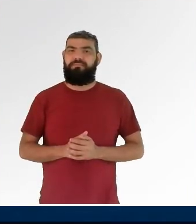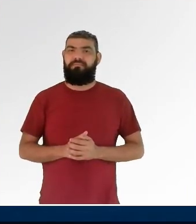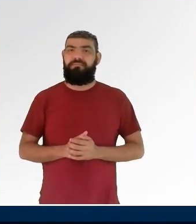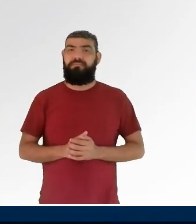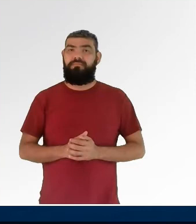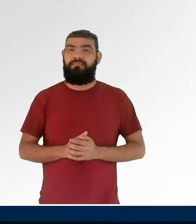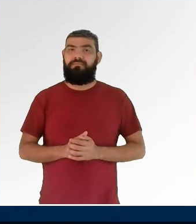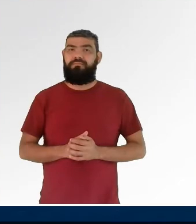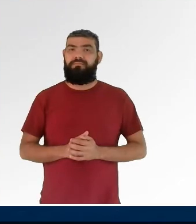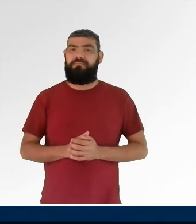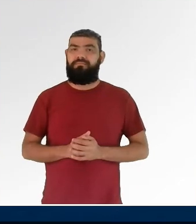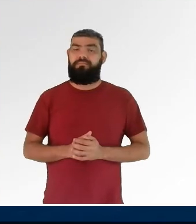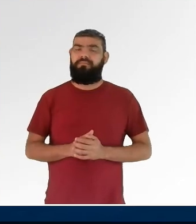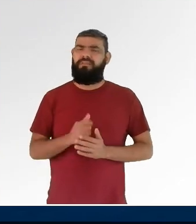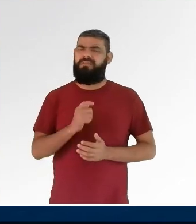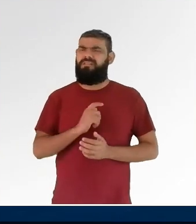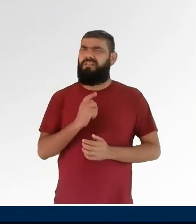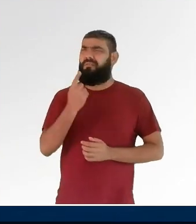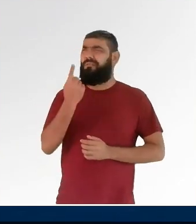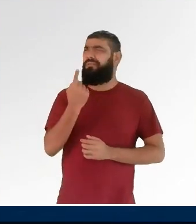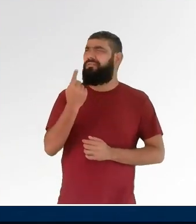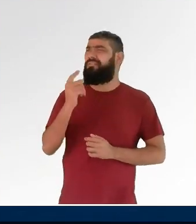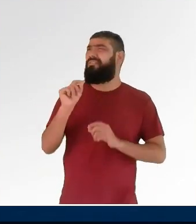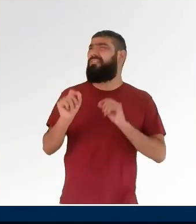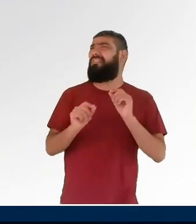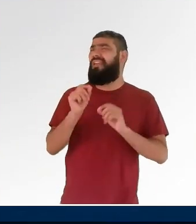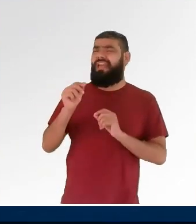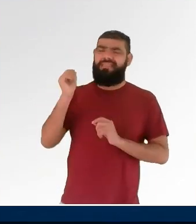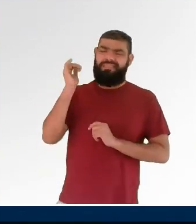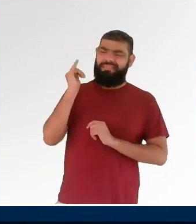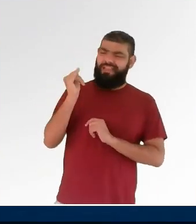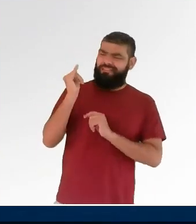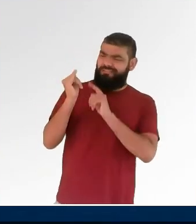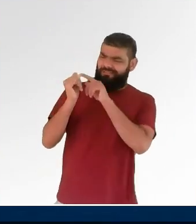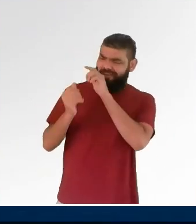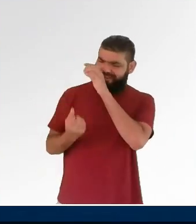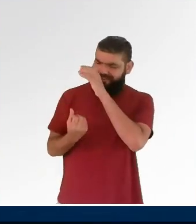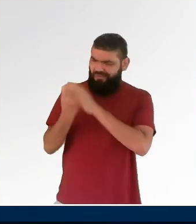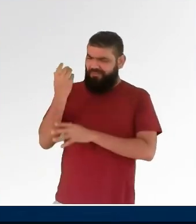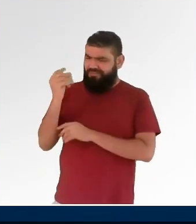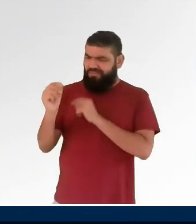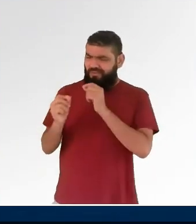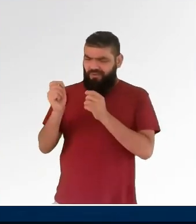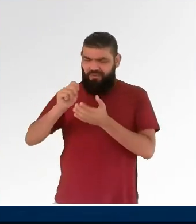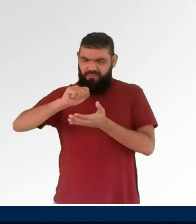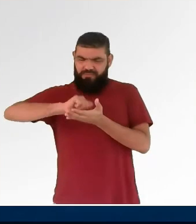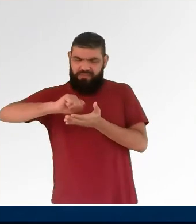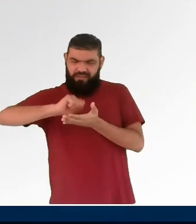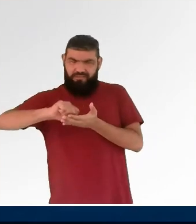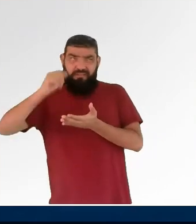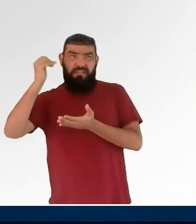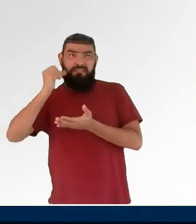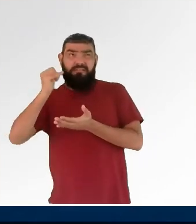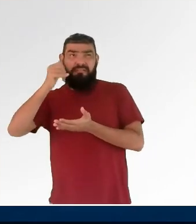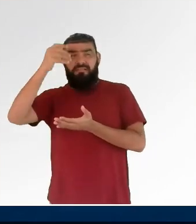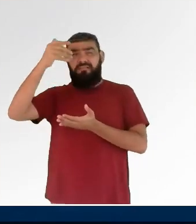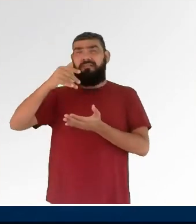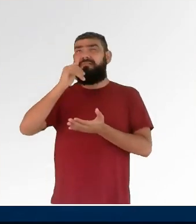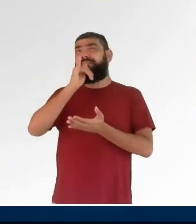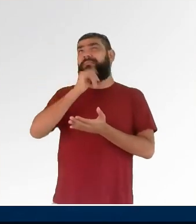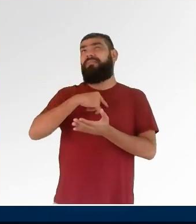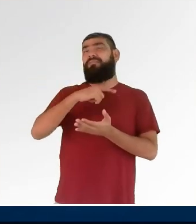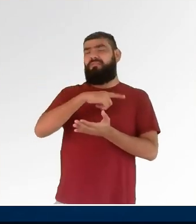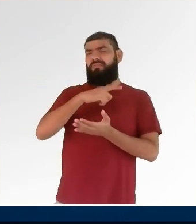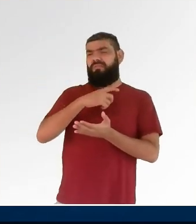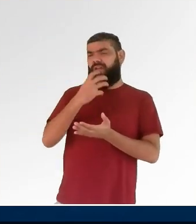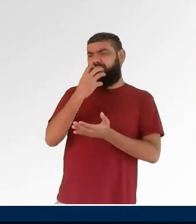O que é um fato gerador da narrativa? Aquilo que me levou a escrever a história. Ou porque eu tinha um cachorro que gostava de